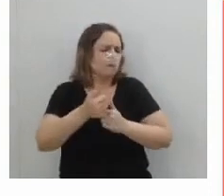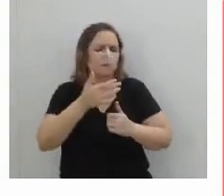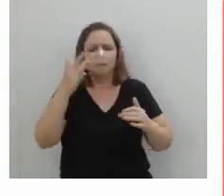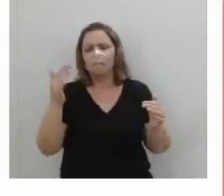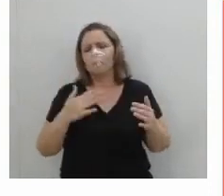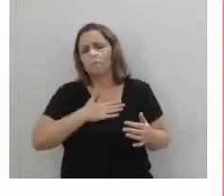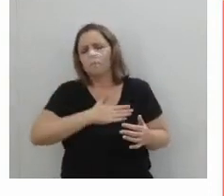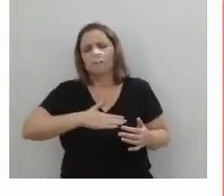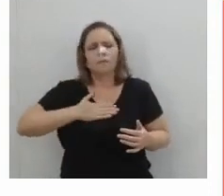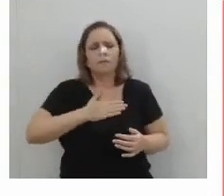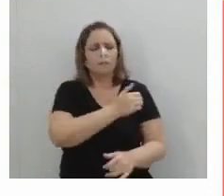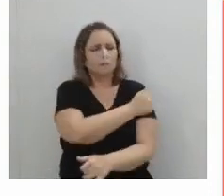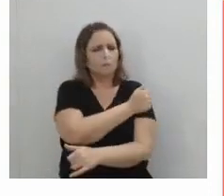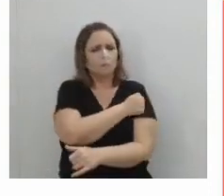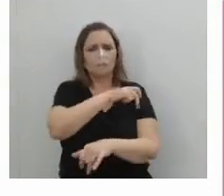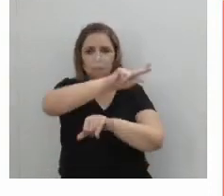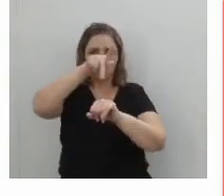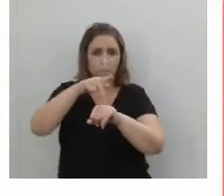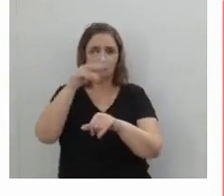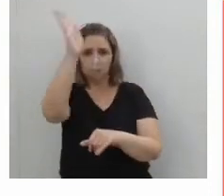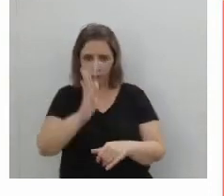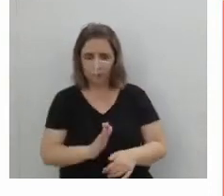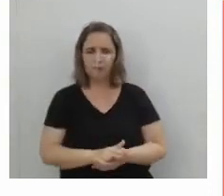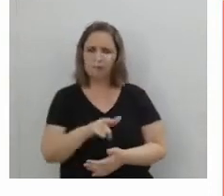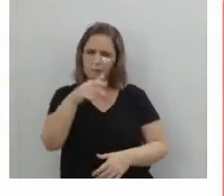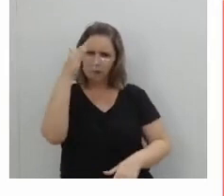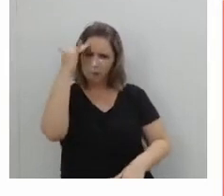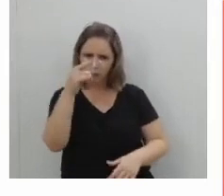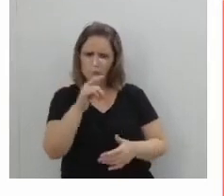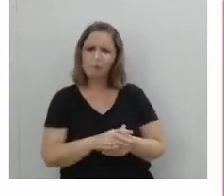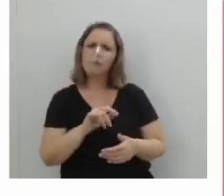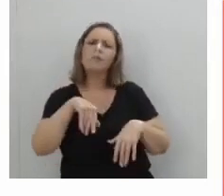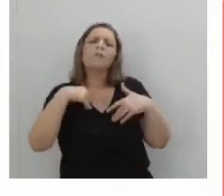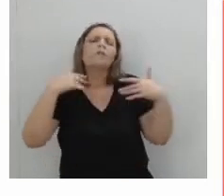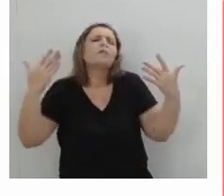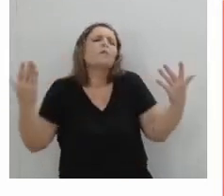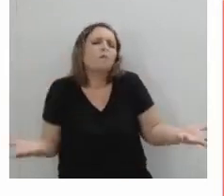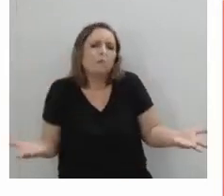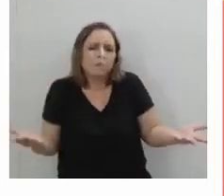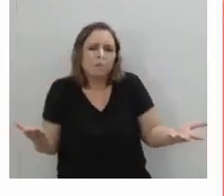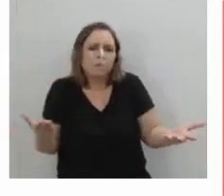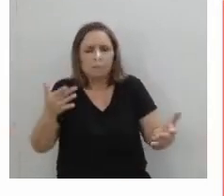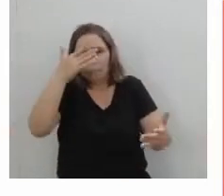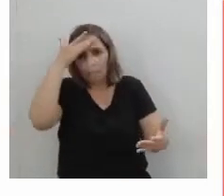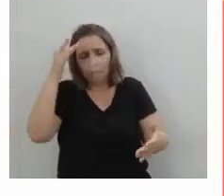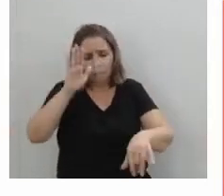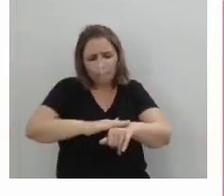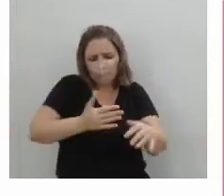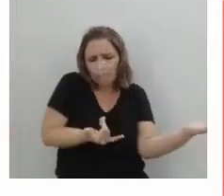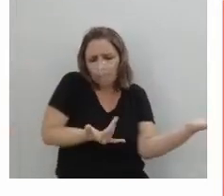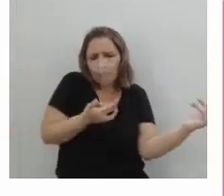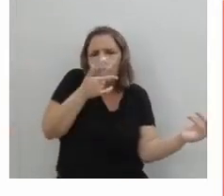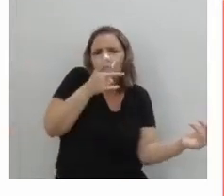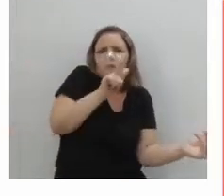os nossos alunos, entre o nosso país, o Brasil. Você sabe qual foi o jogador mais jovem a vencer uma Copa do